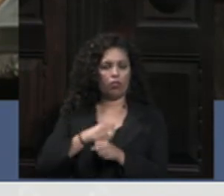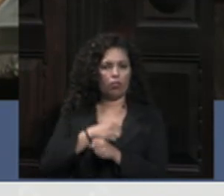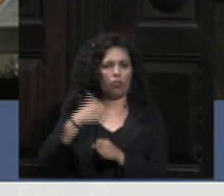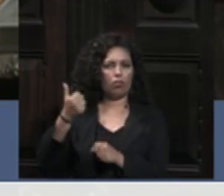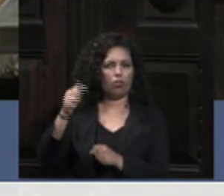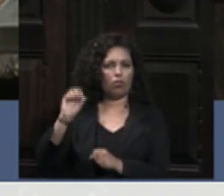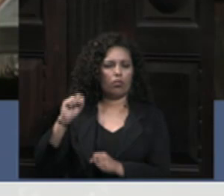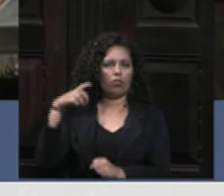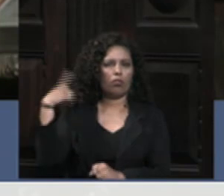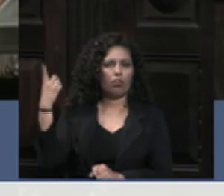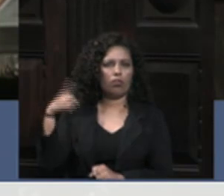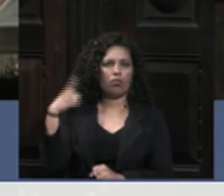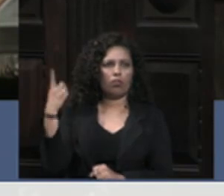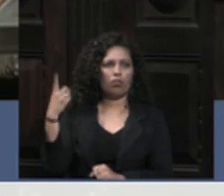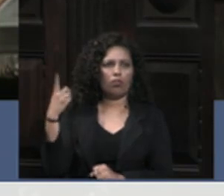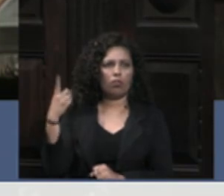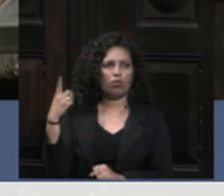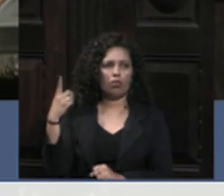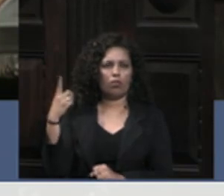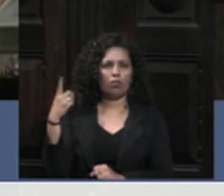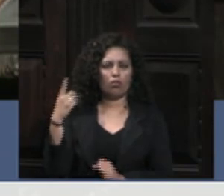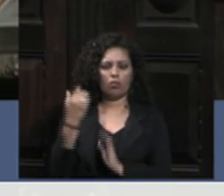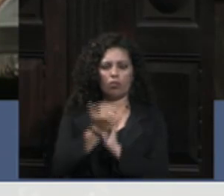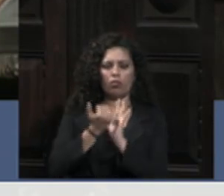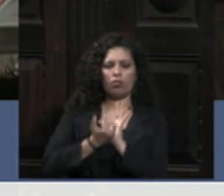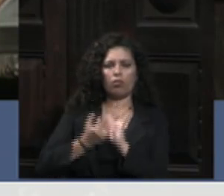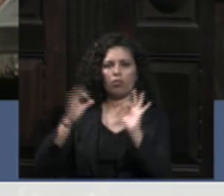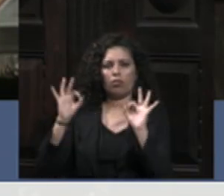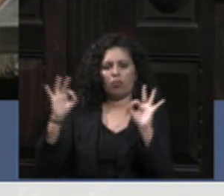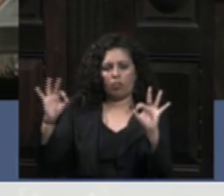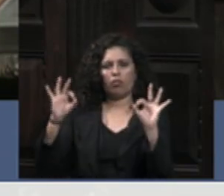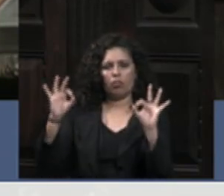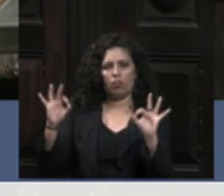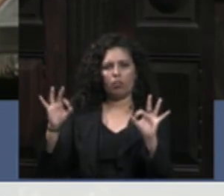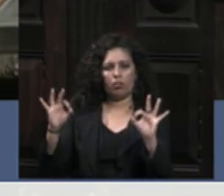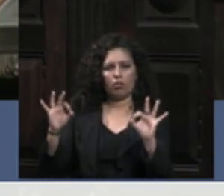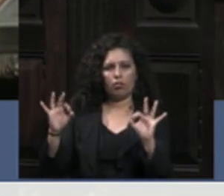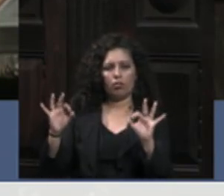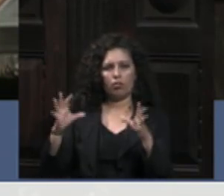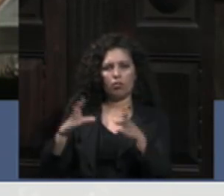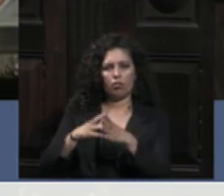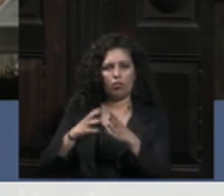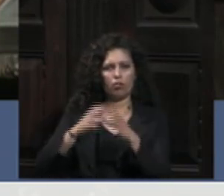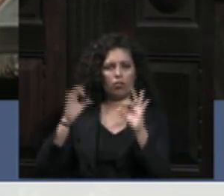473/2018, de autoria da Comissão Especial instituída pelo